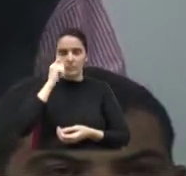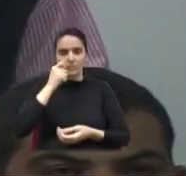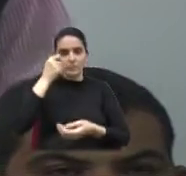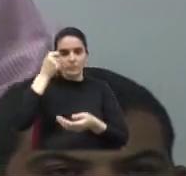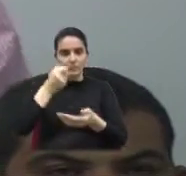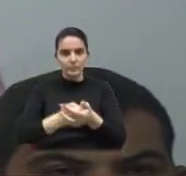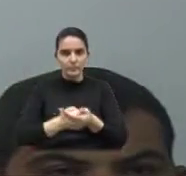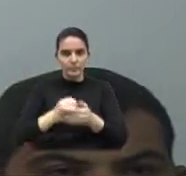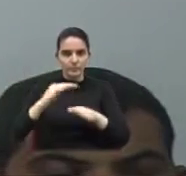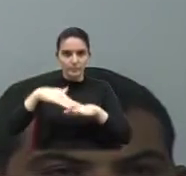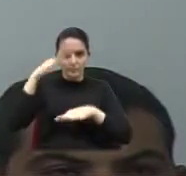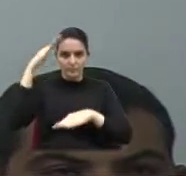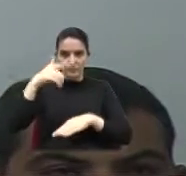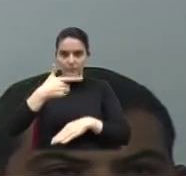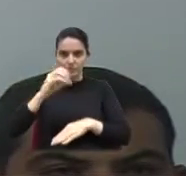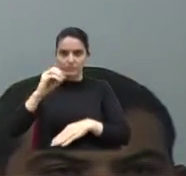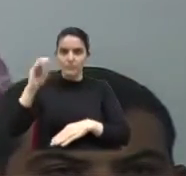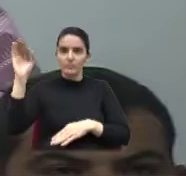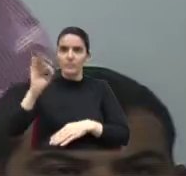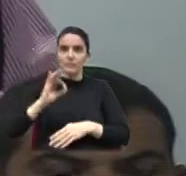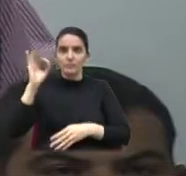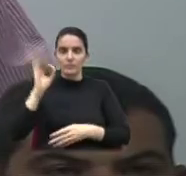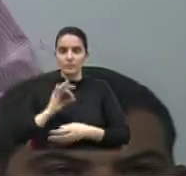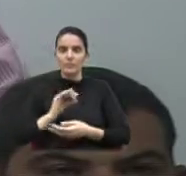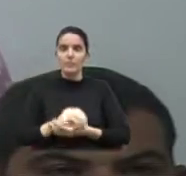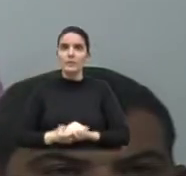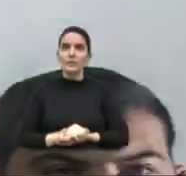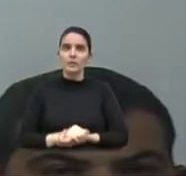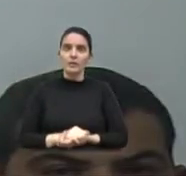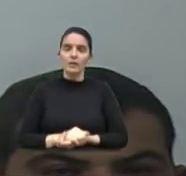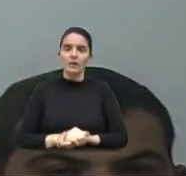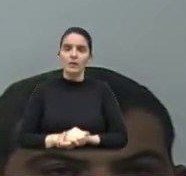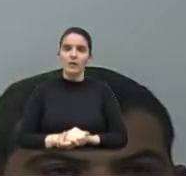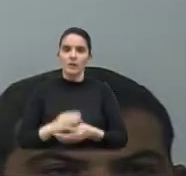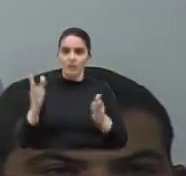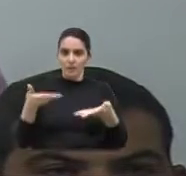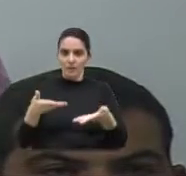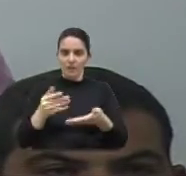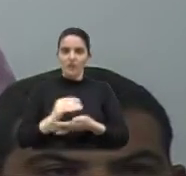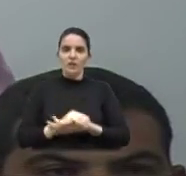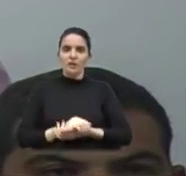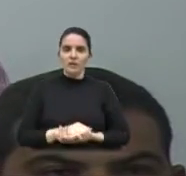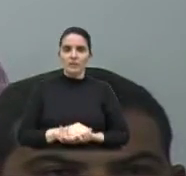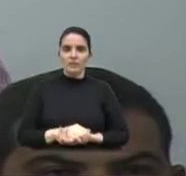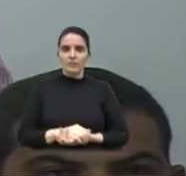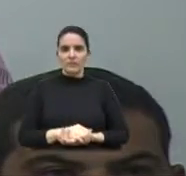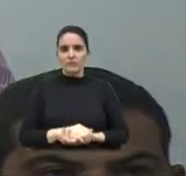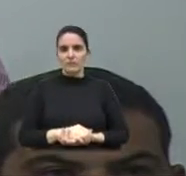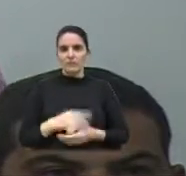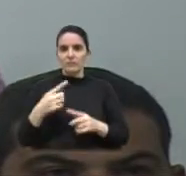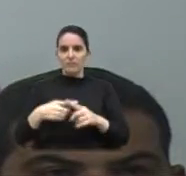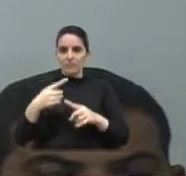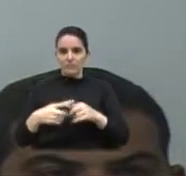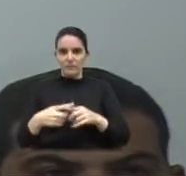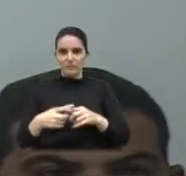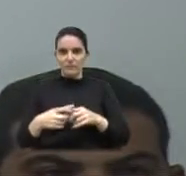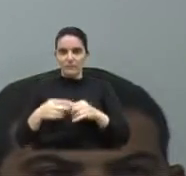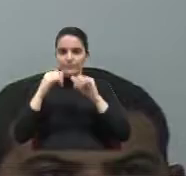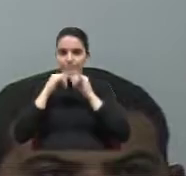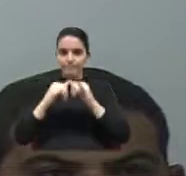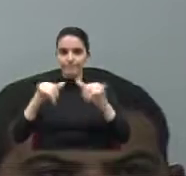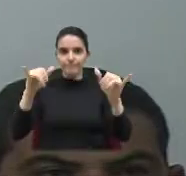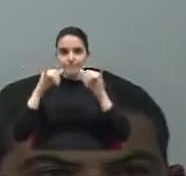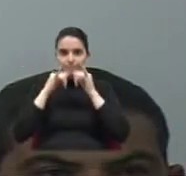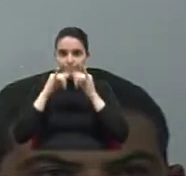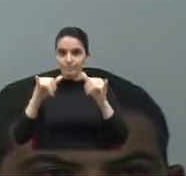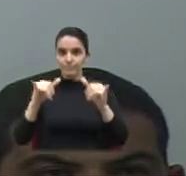torno de 20% nesse primeiro semestre, em razão da propaganda, principalmente